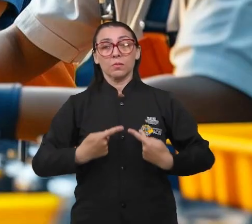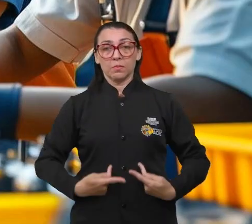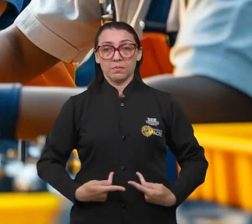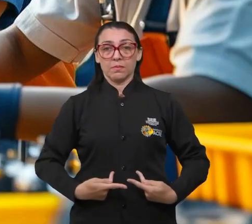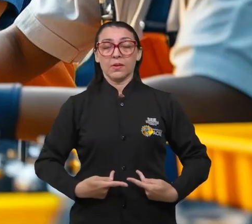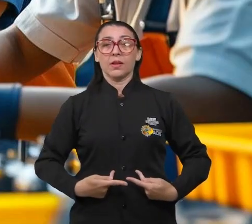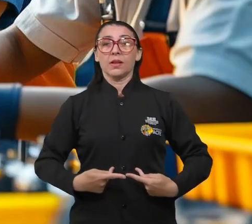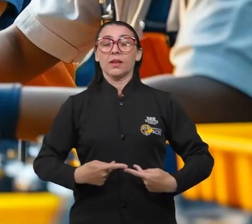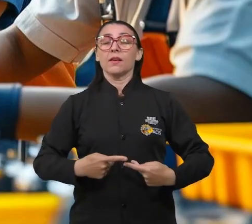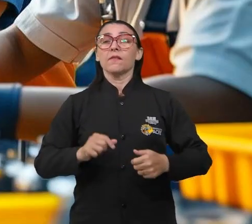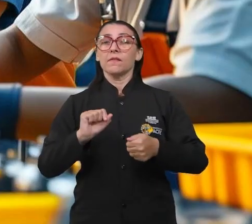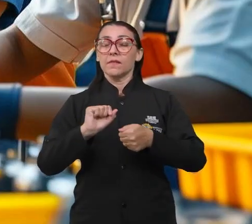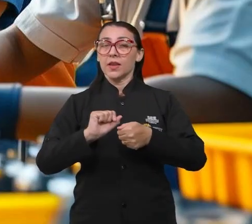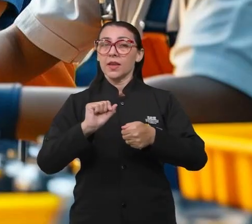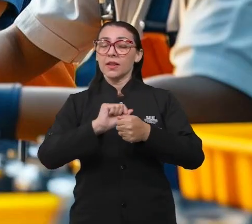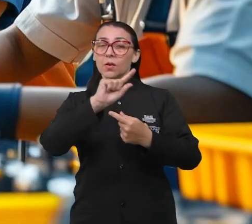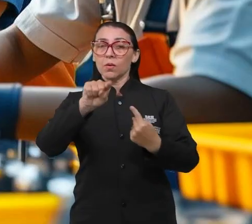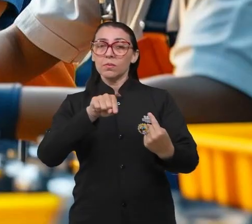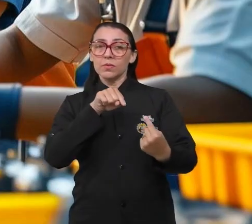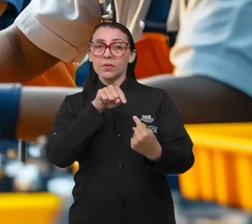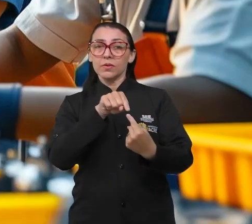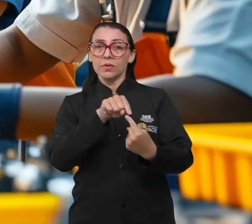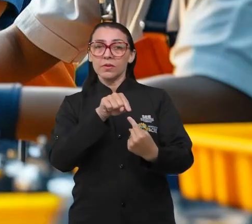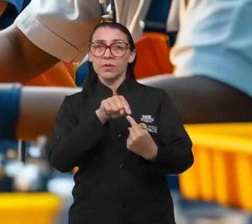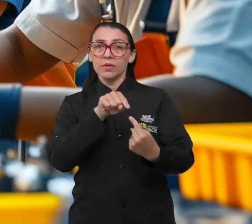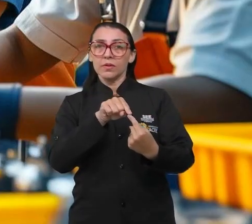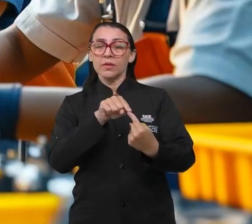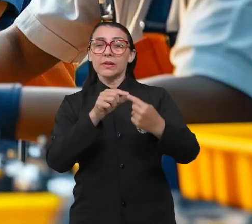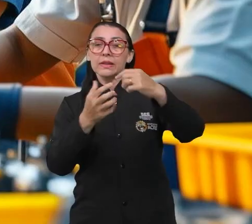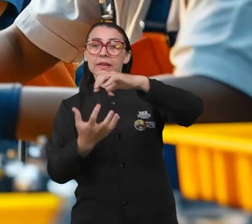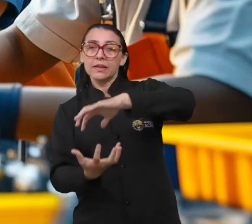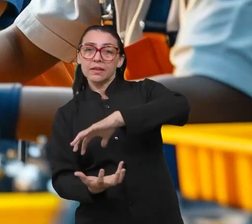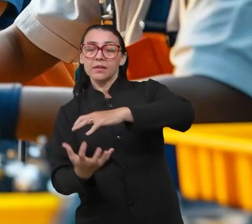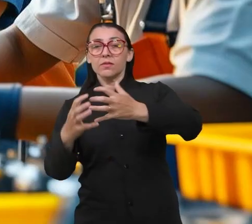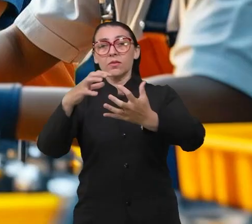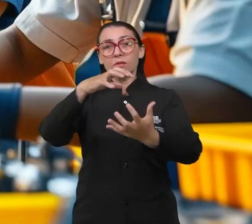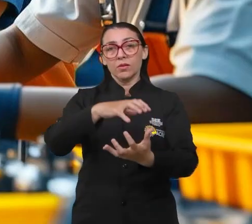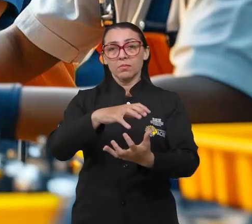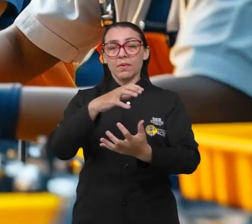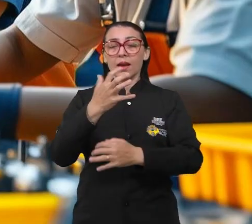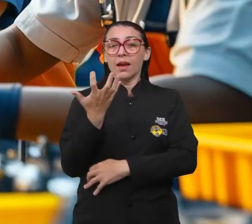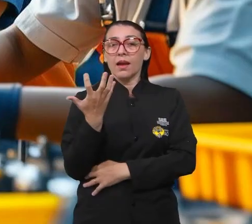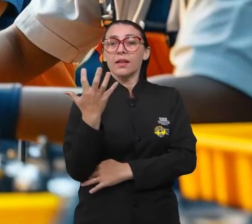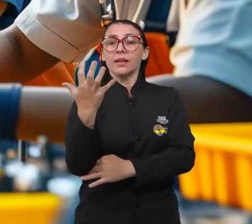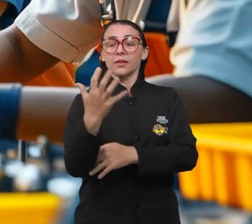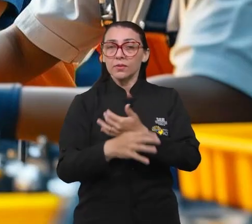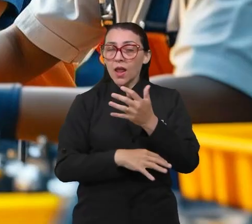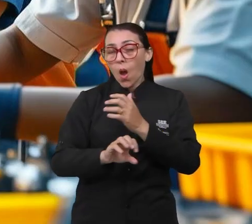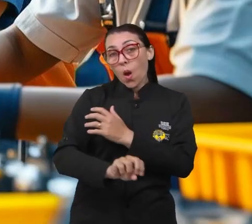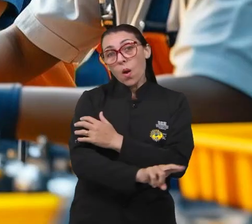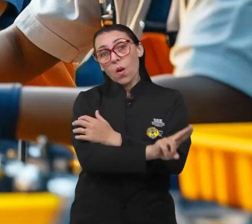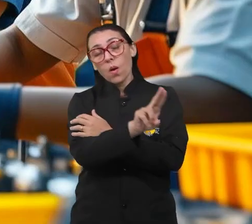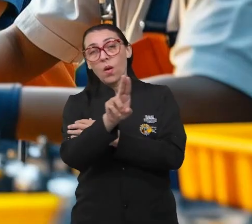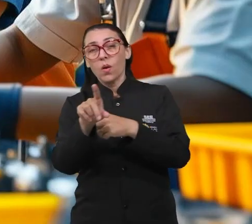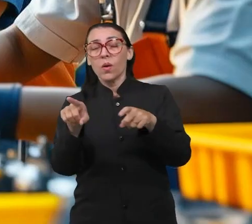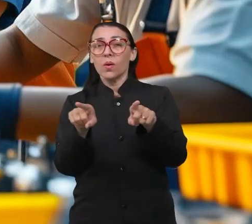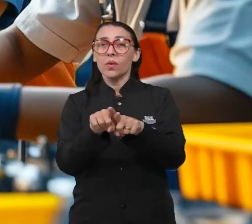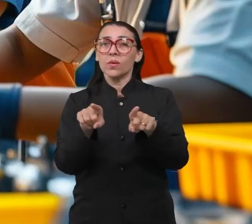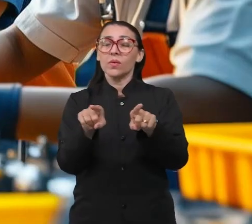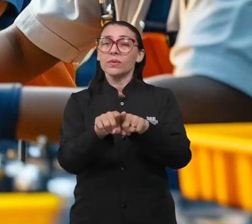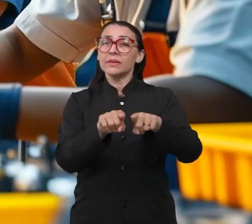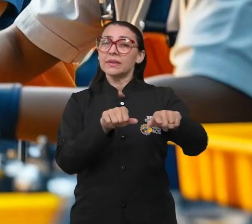essencial realizada com o objetivo de transformar a natureza ou até mesmo